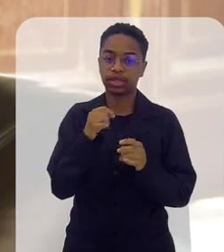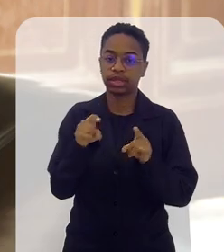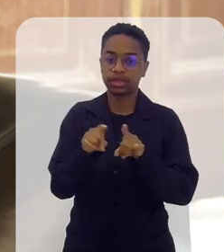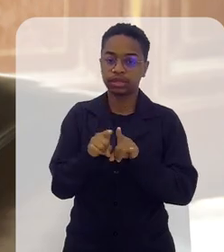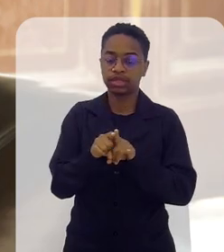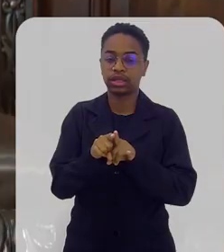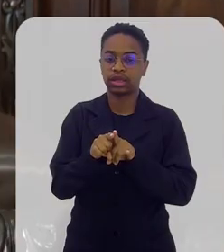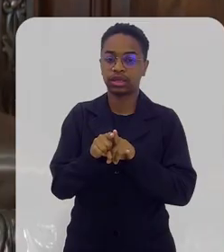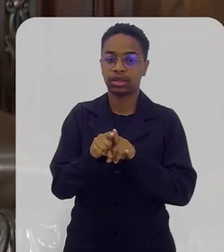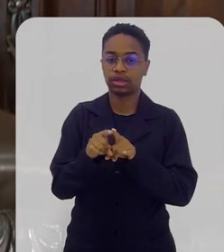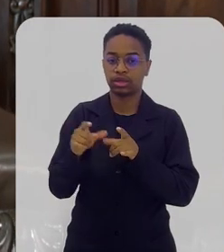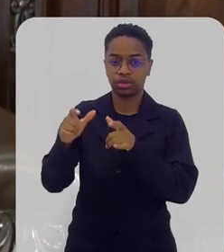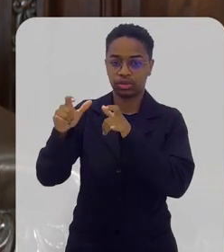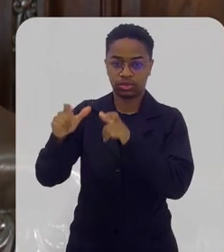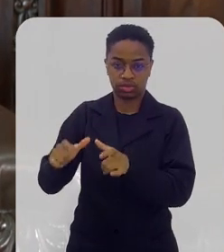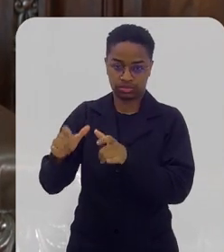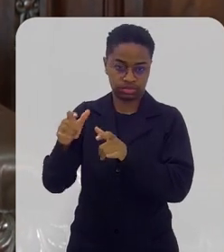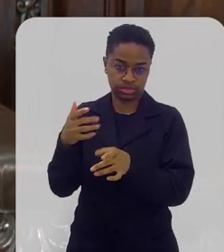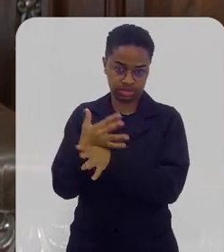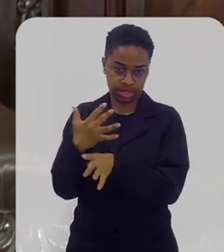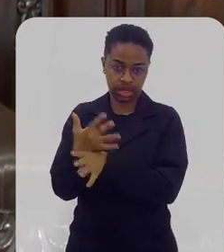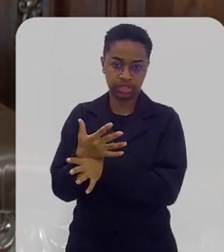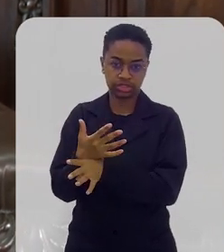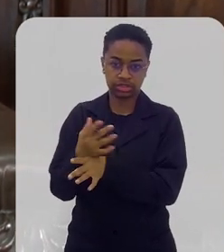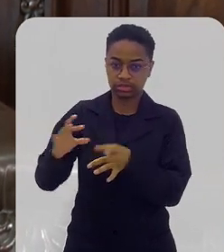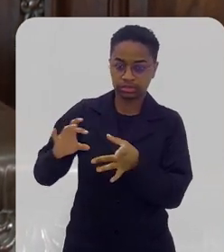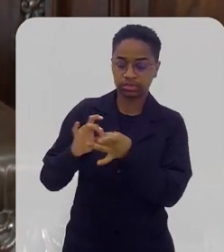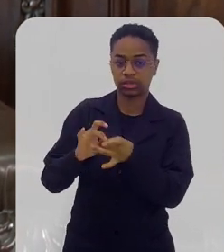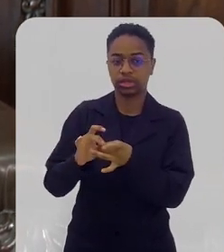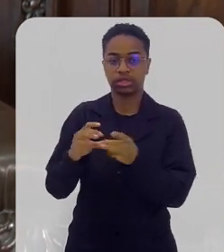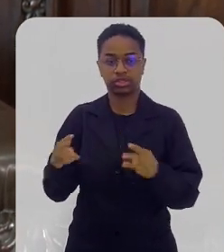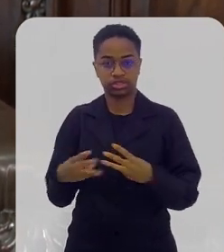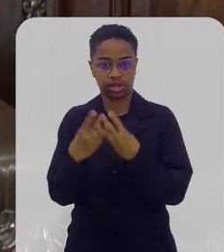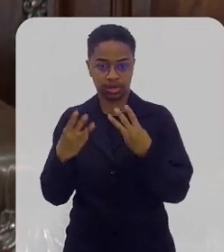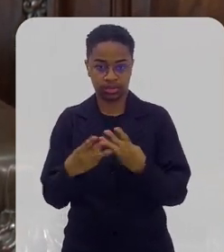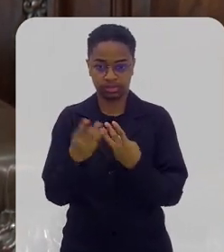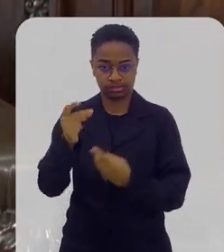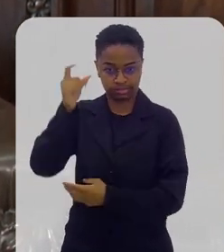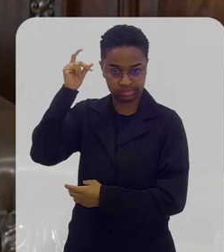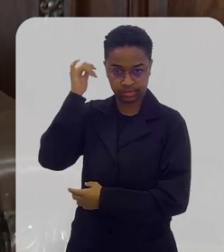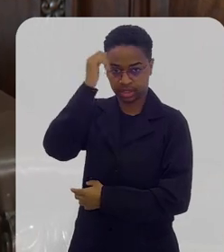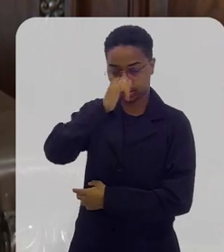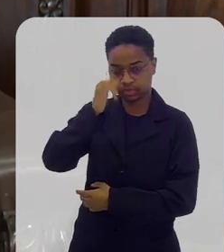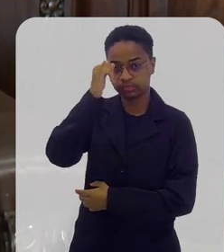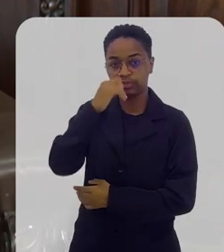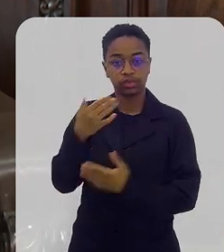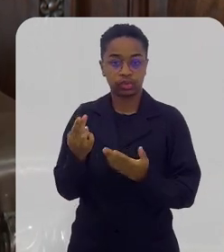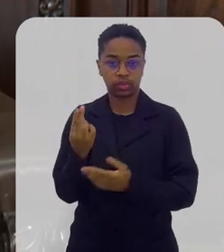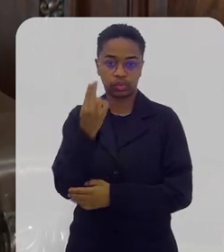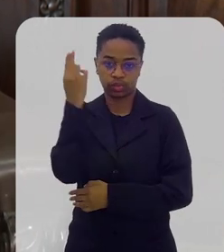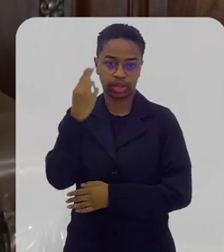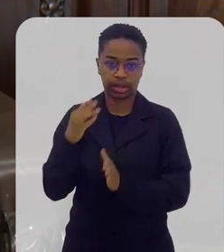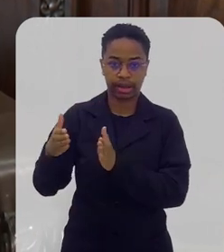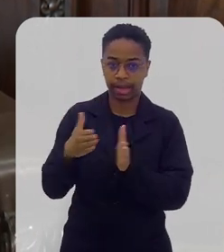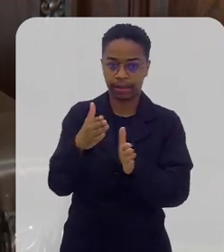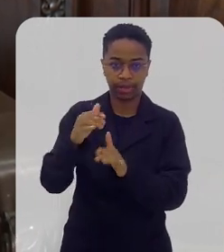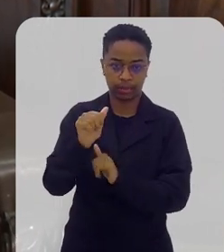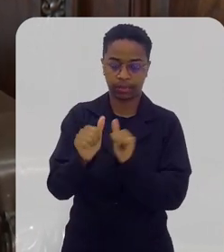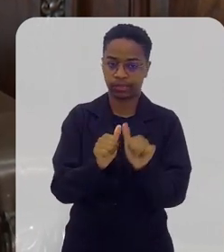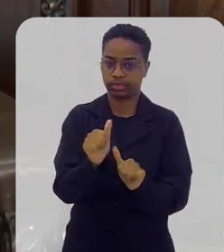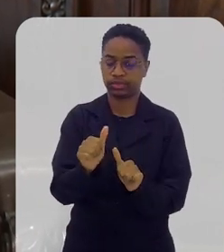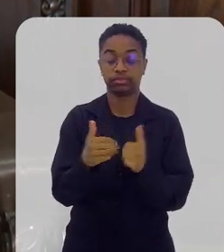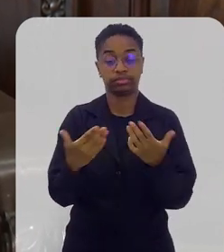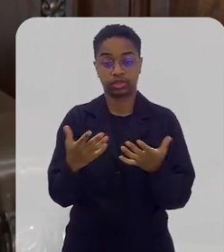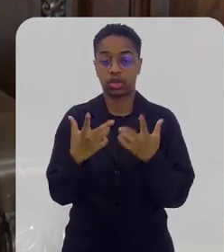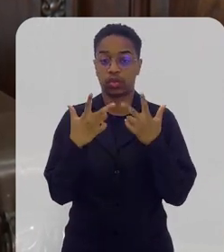da Israel antiga, não é? Não tem como cortar o caminho. Então significa que o reino de Deus, se